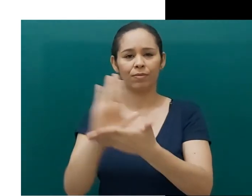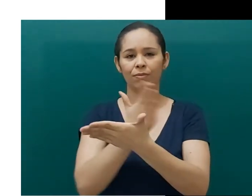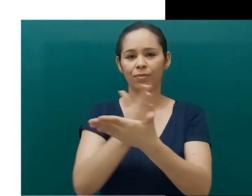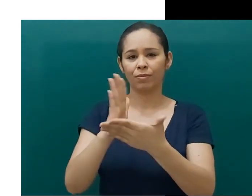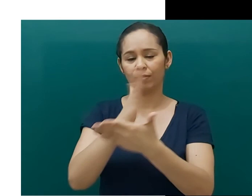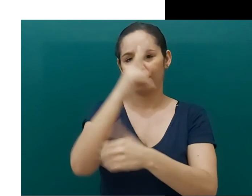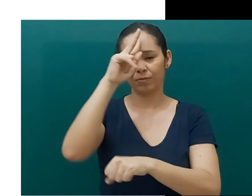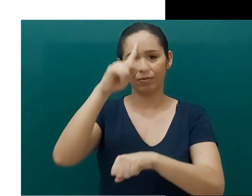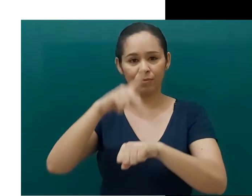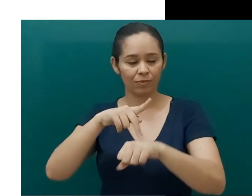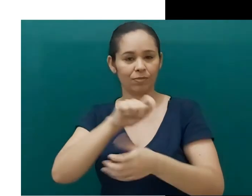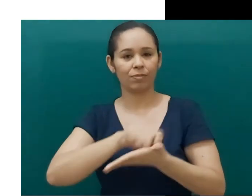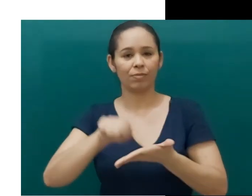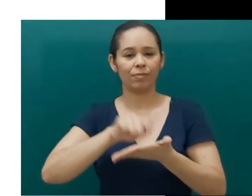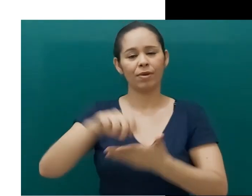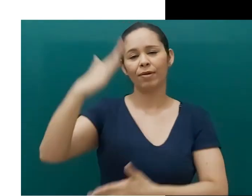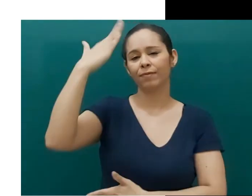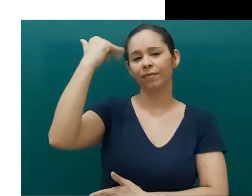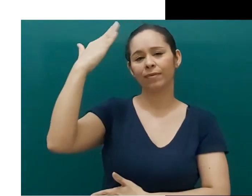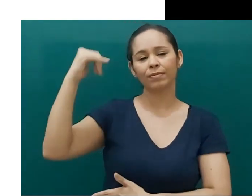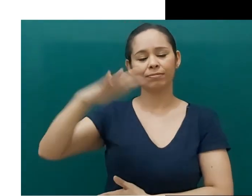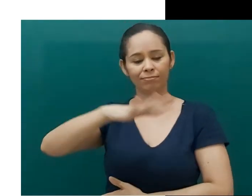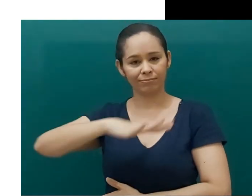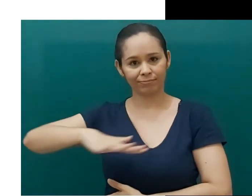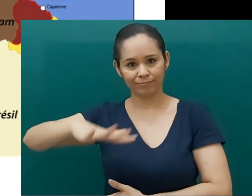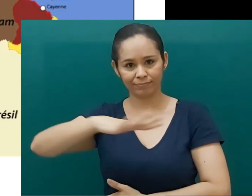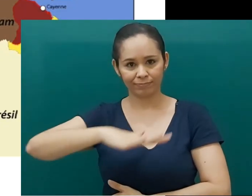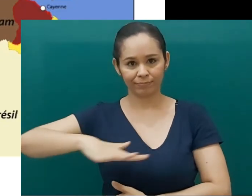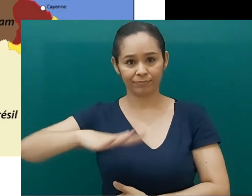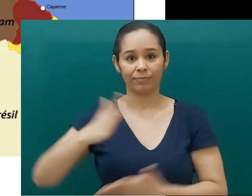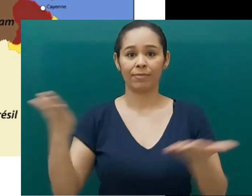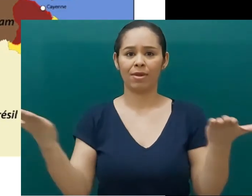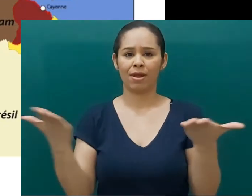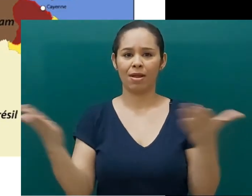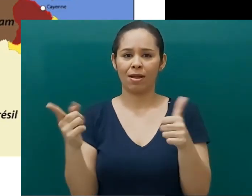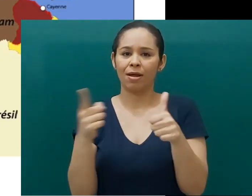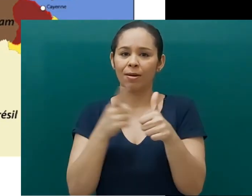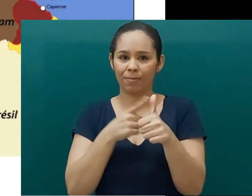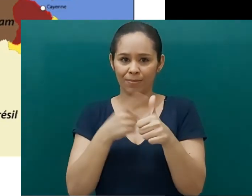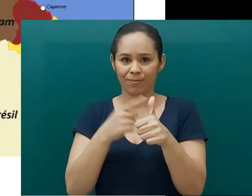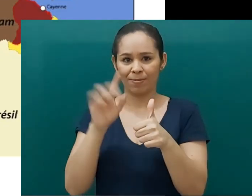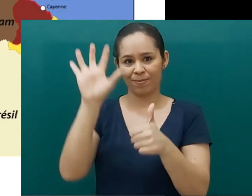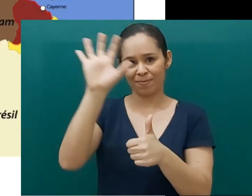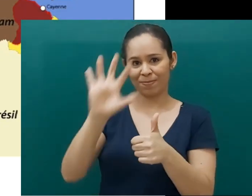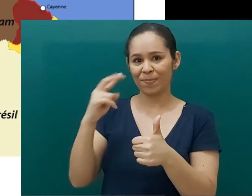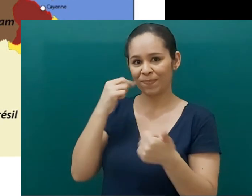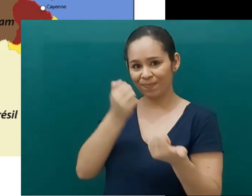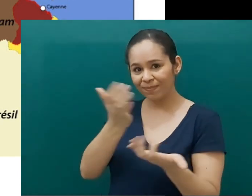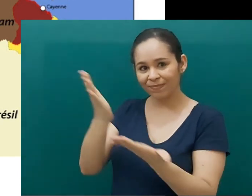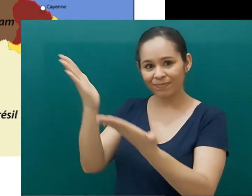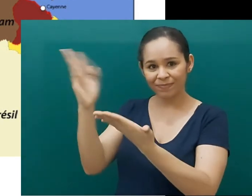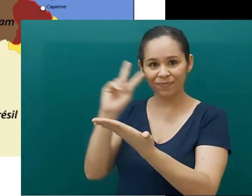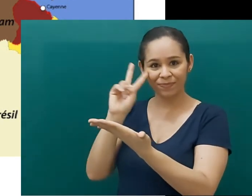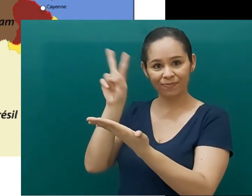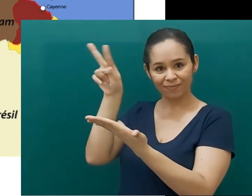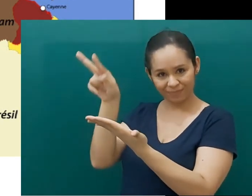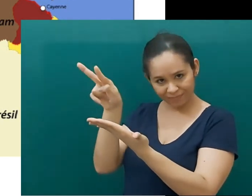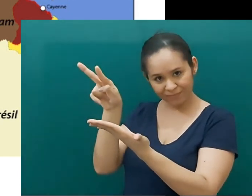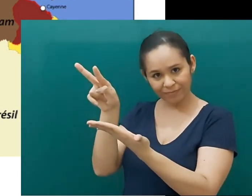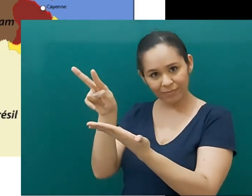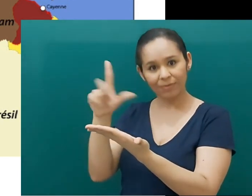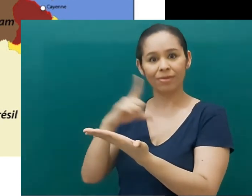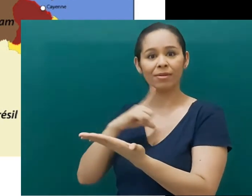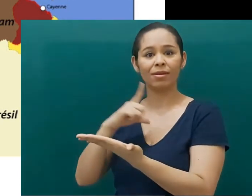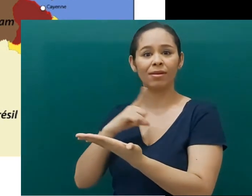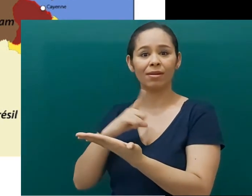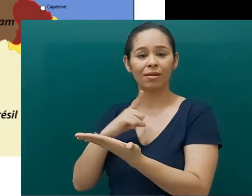alguns autores conhecidos da região. Neste primeiro mapa, como vocês podem ver, né?